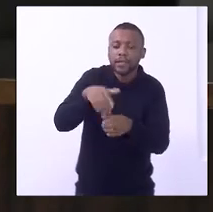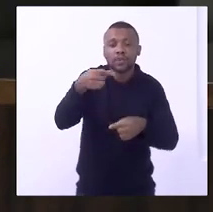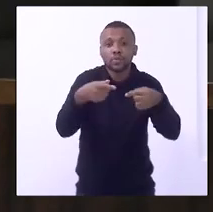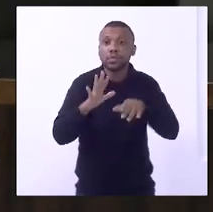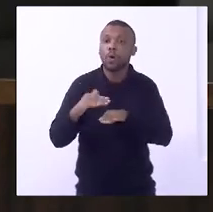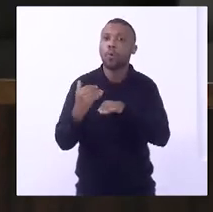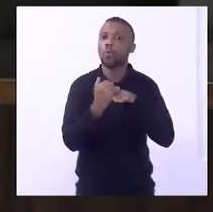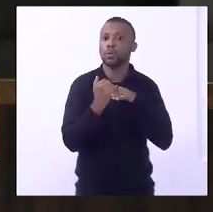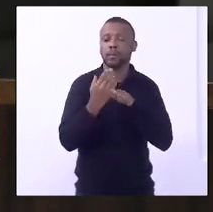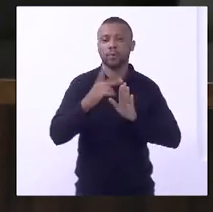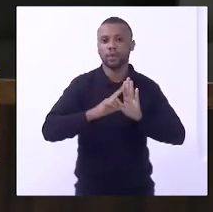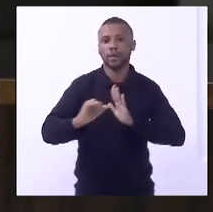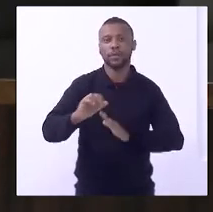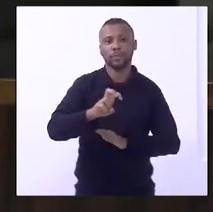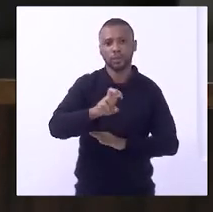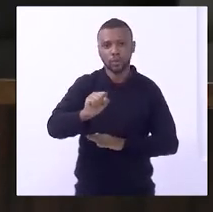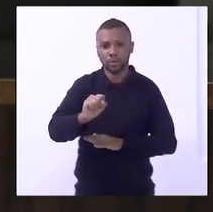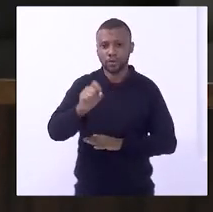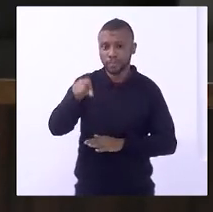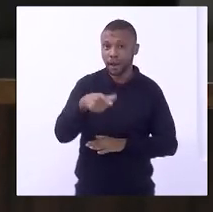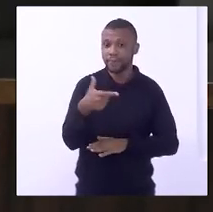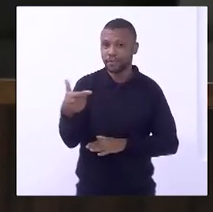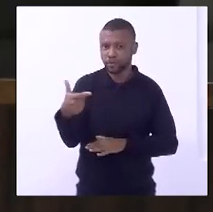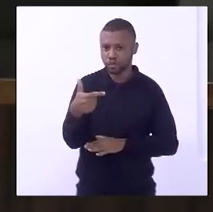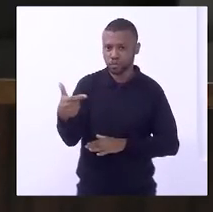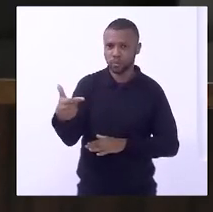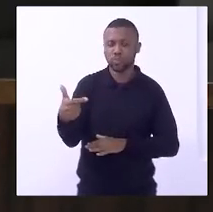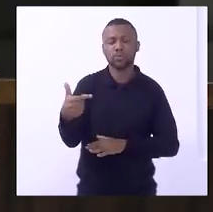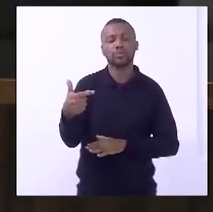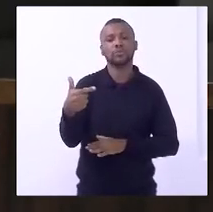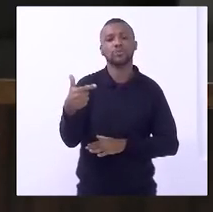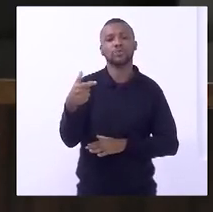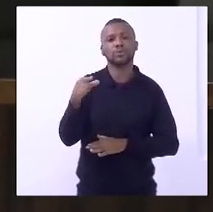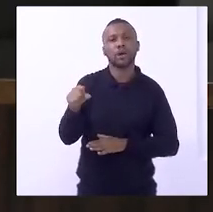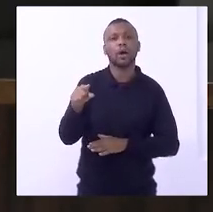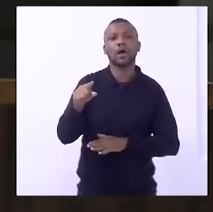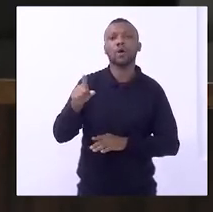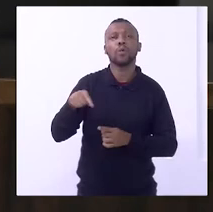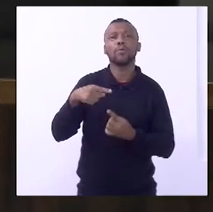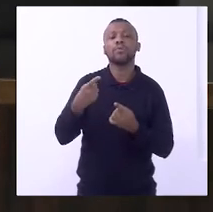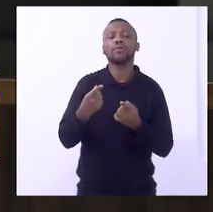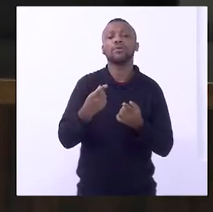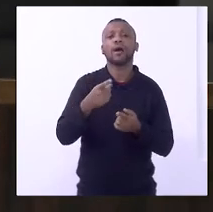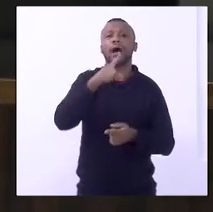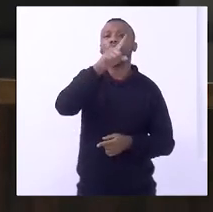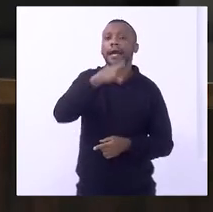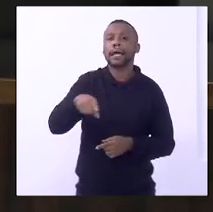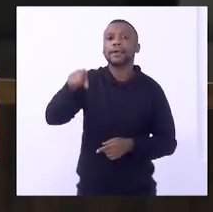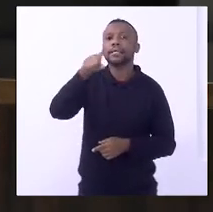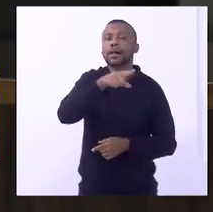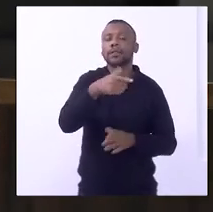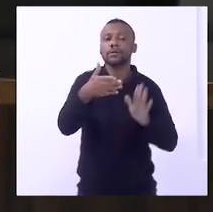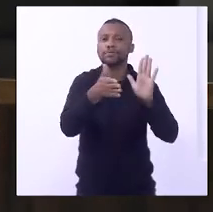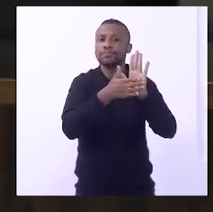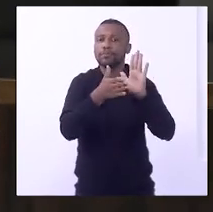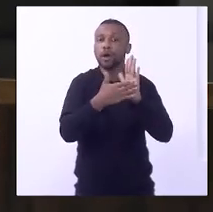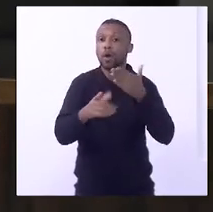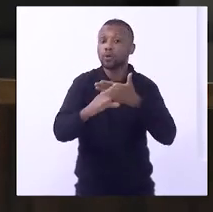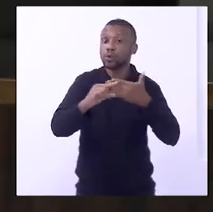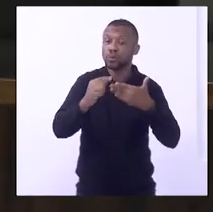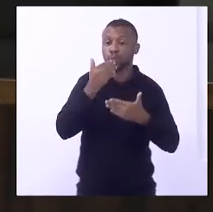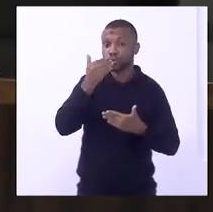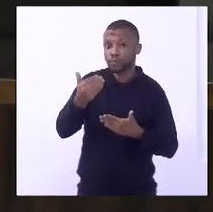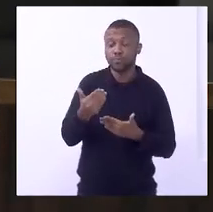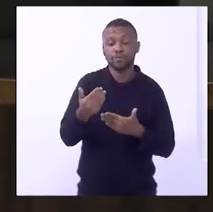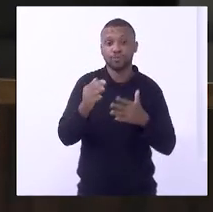única, projeto de lei 5822, está retirado de pauta, pedido dos autores. Nada mais